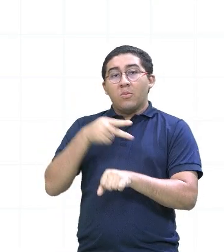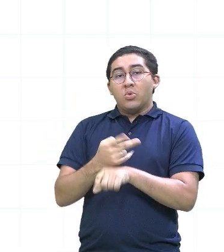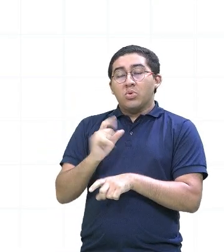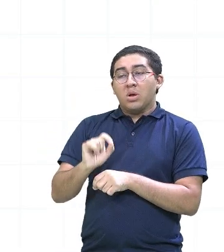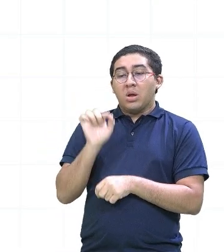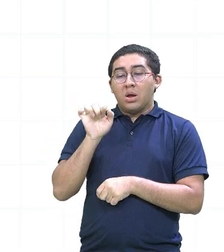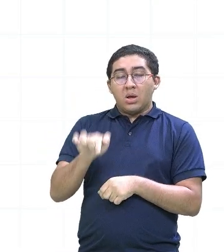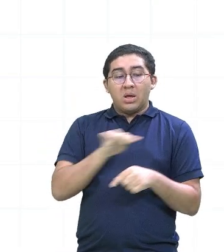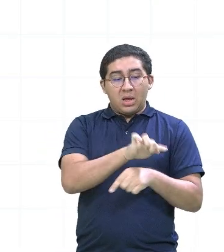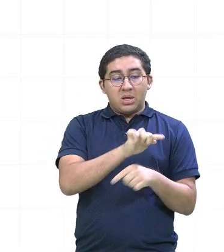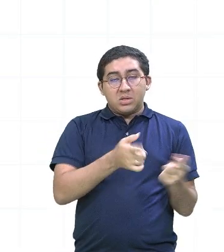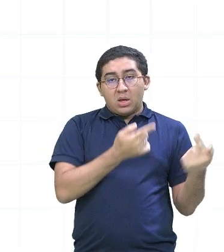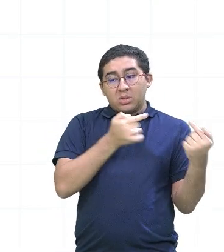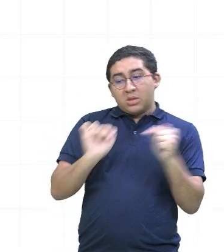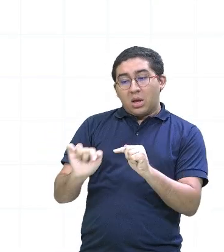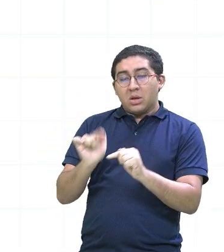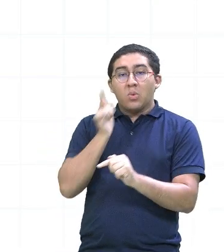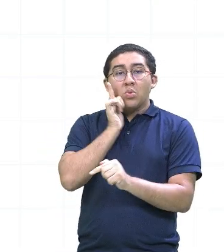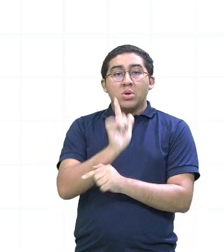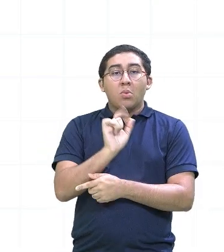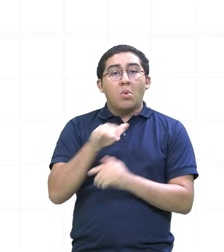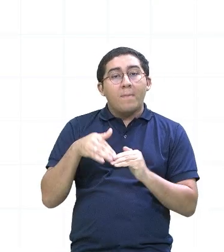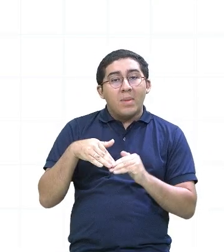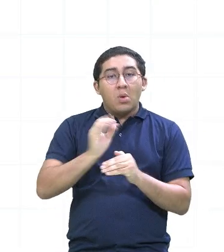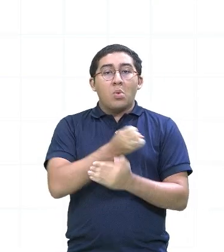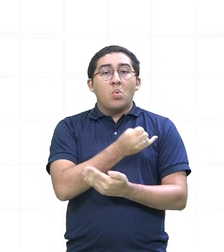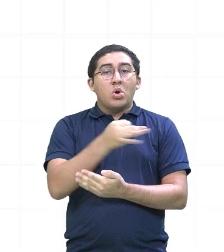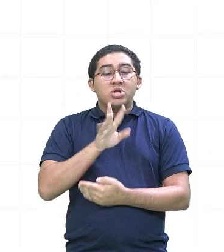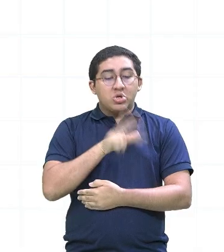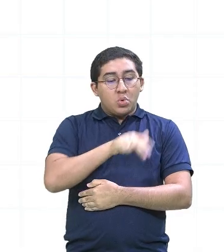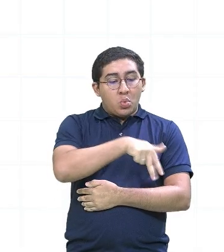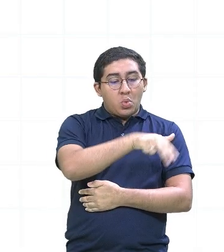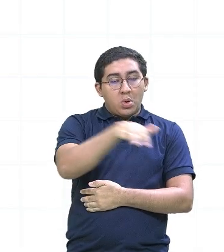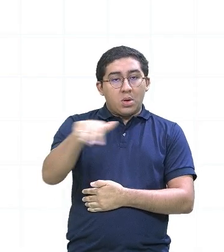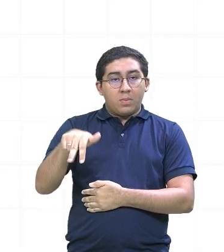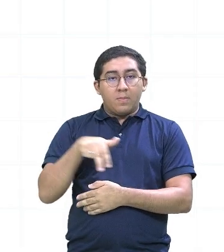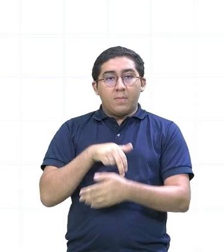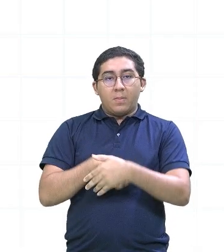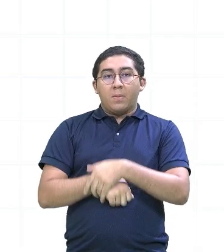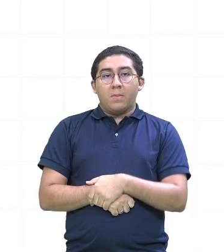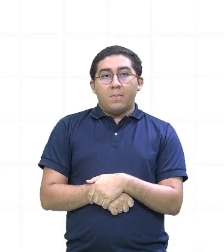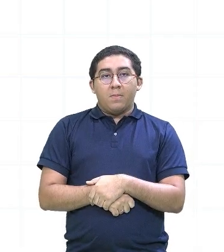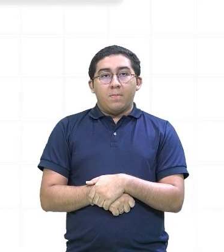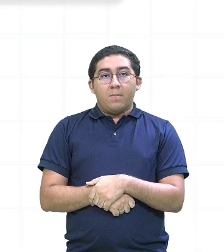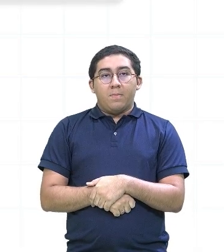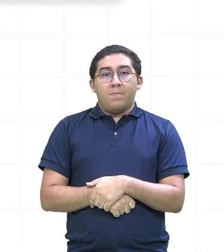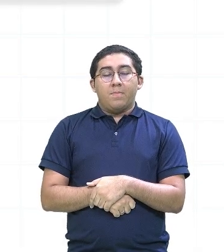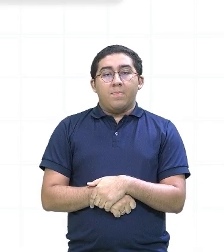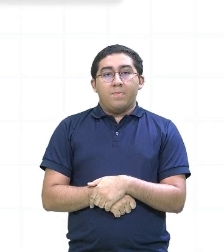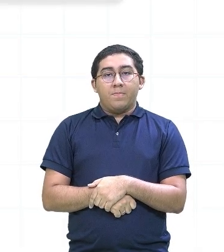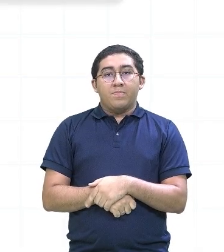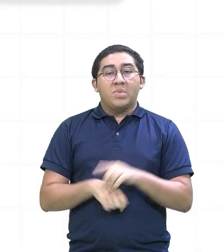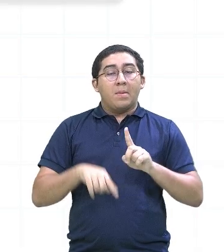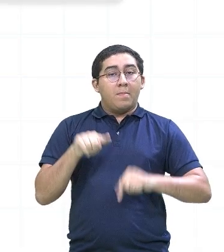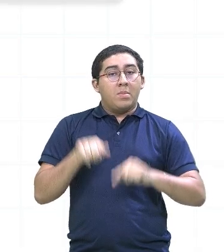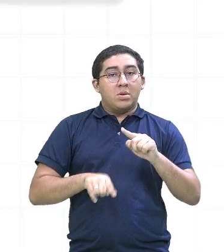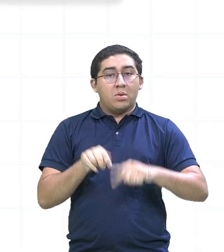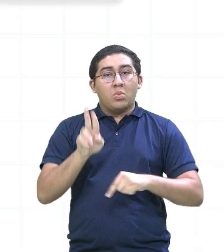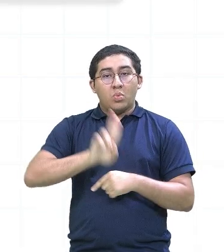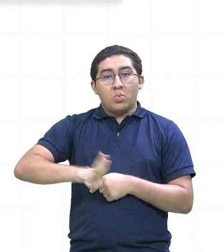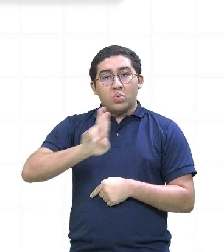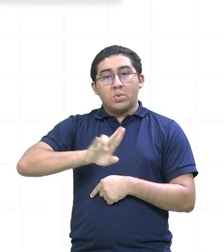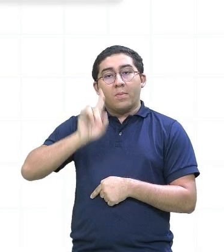ataque busca conseguir o maior número de corridas, runs. Quanto aos equipamentos utilizados no